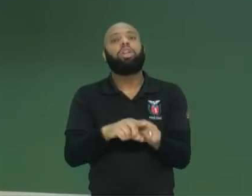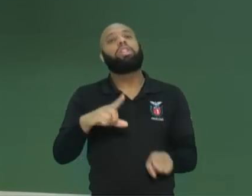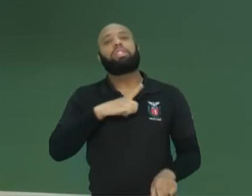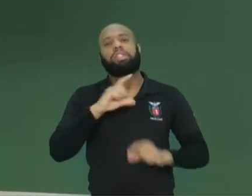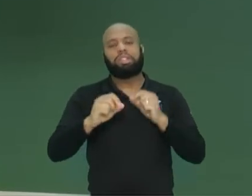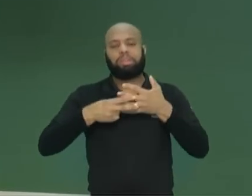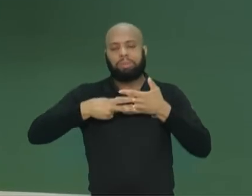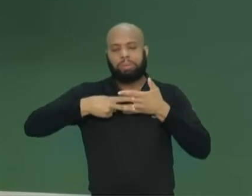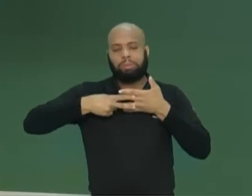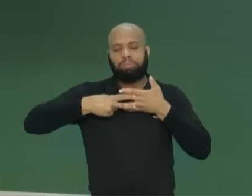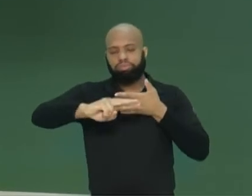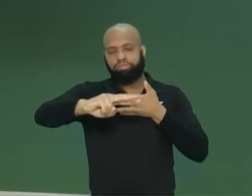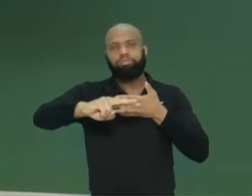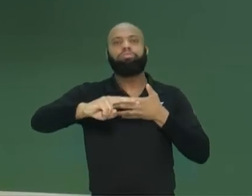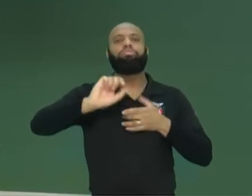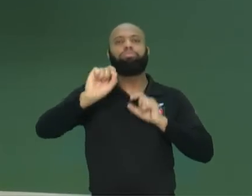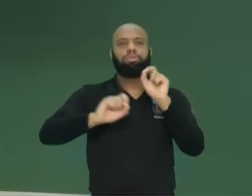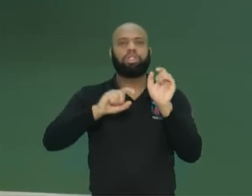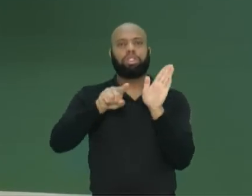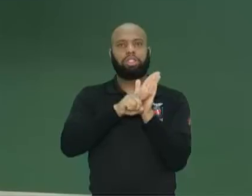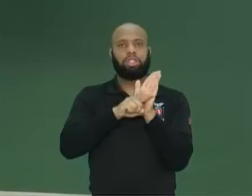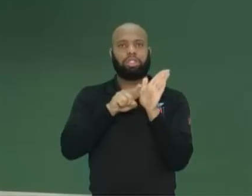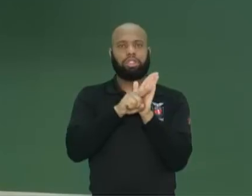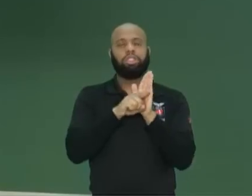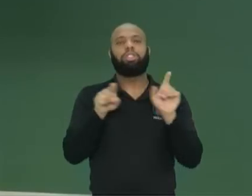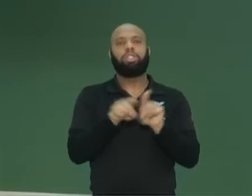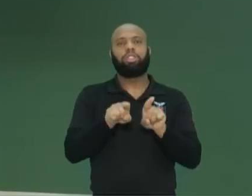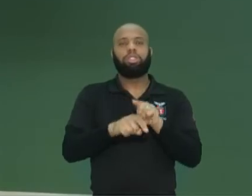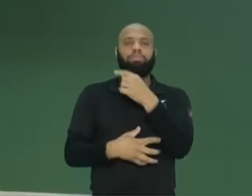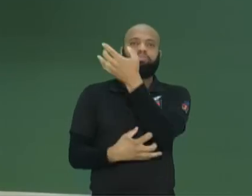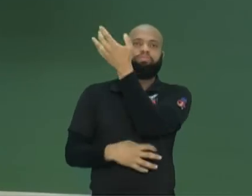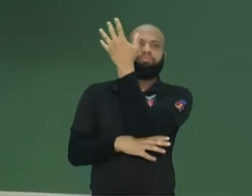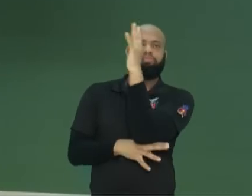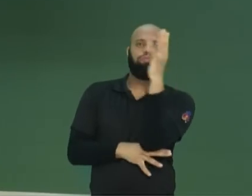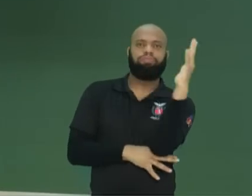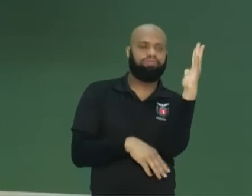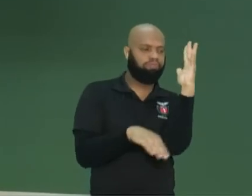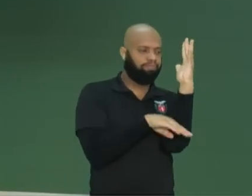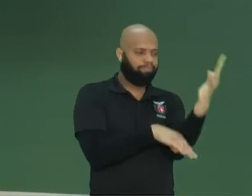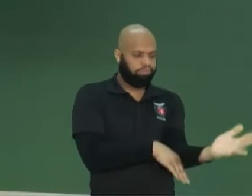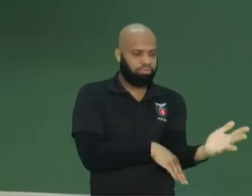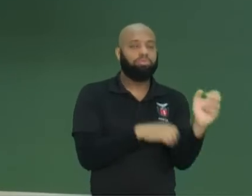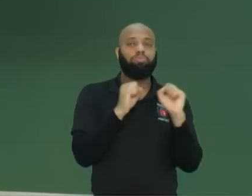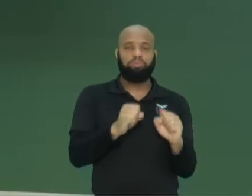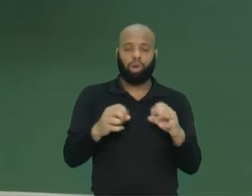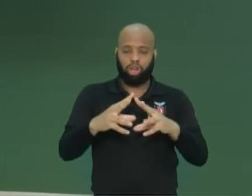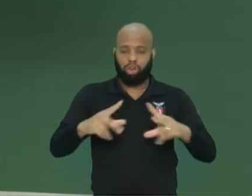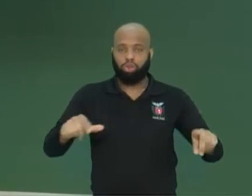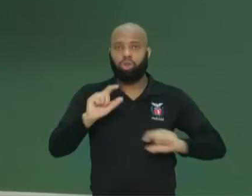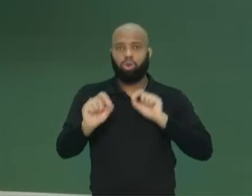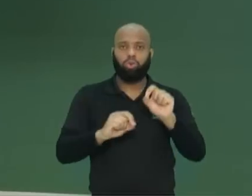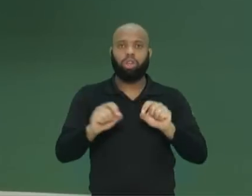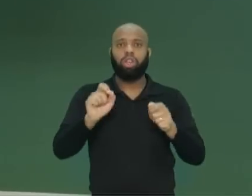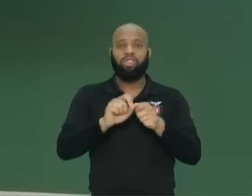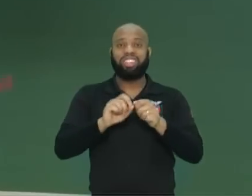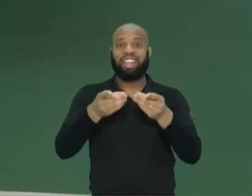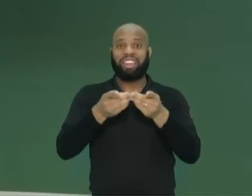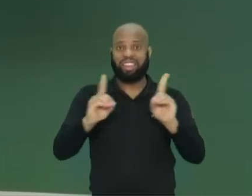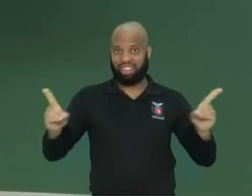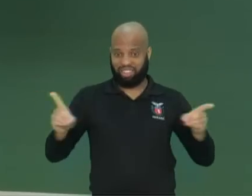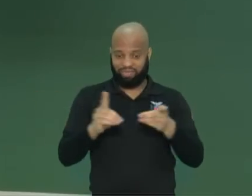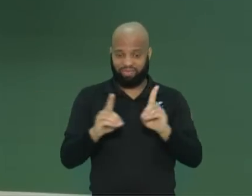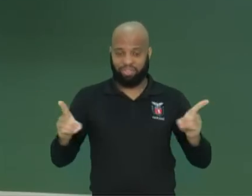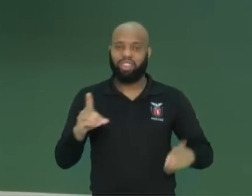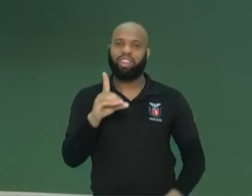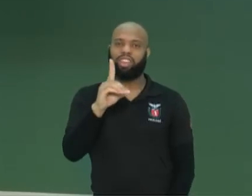como consequências algo que é negativo também. O desmatamento e a exposição do solo podem tornar a região um deserto. Já que